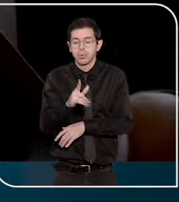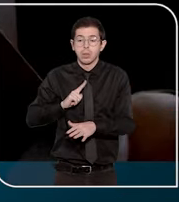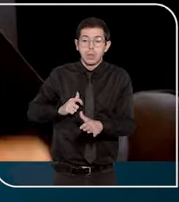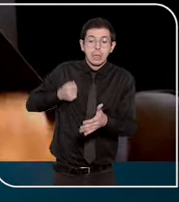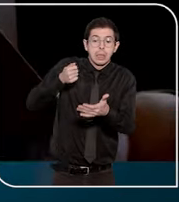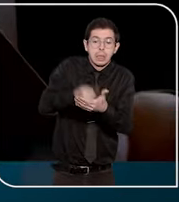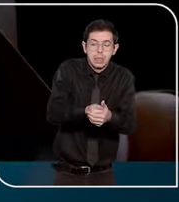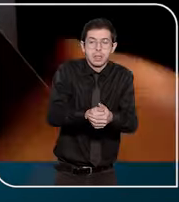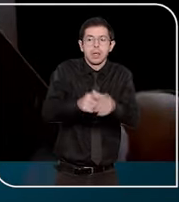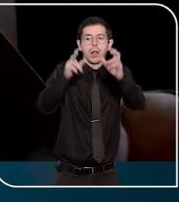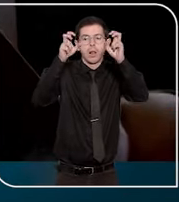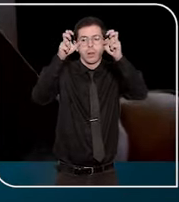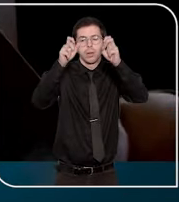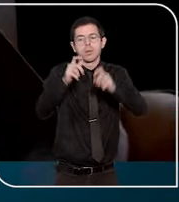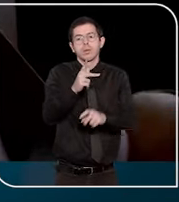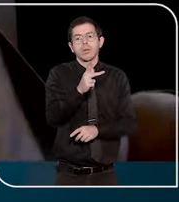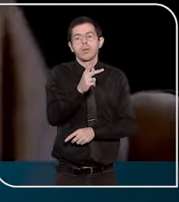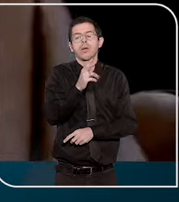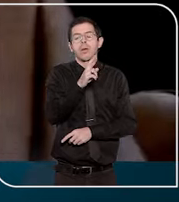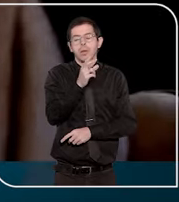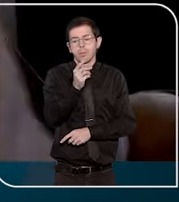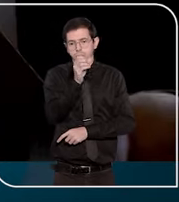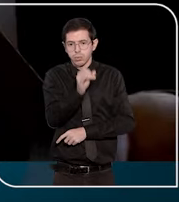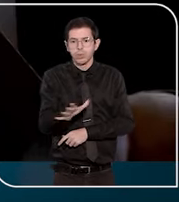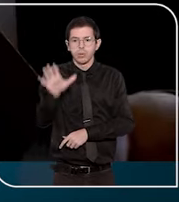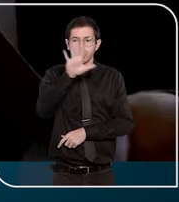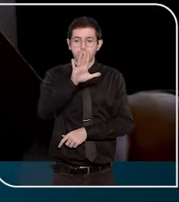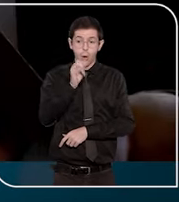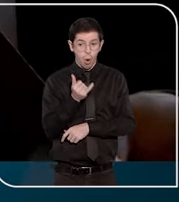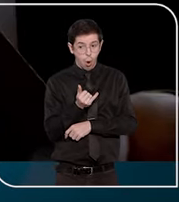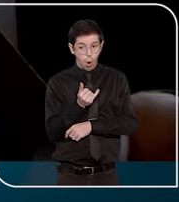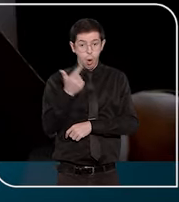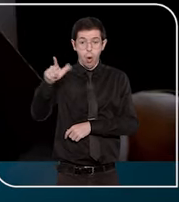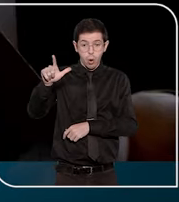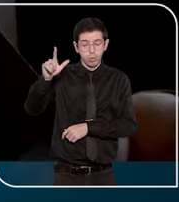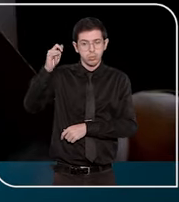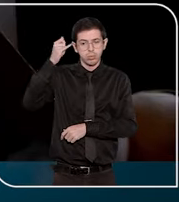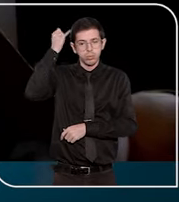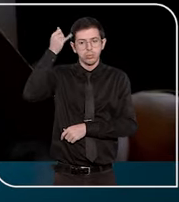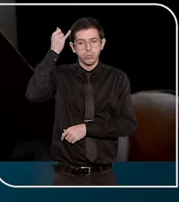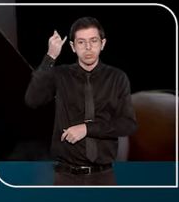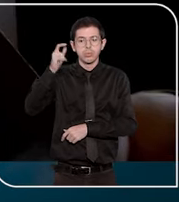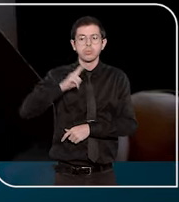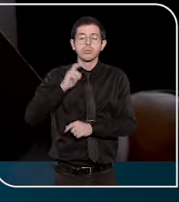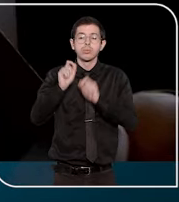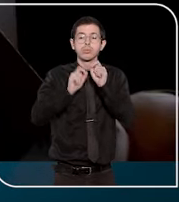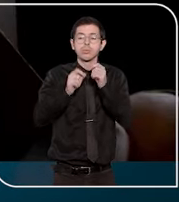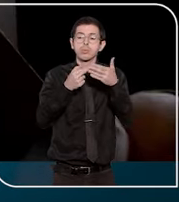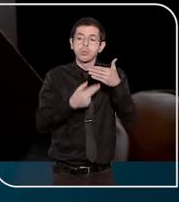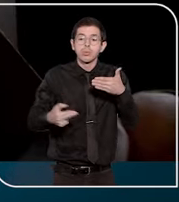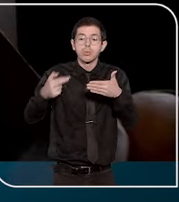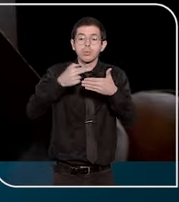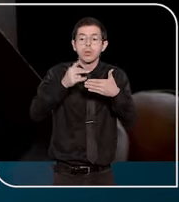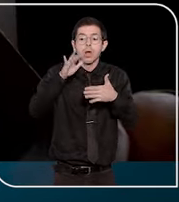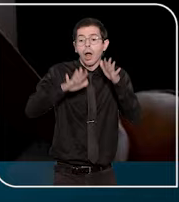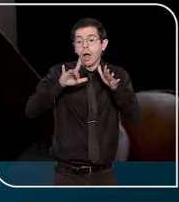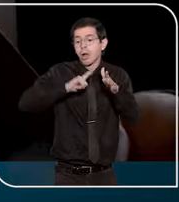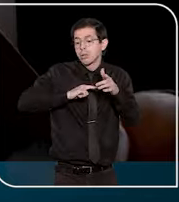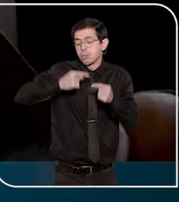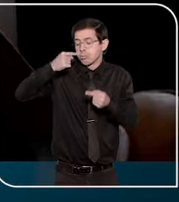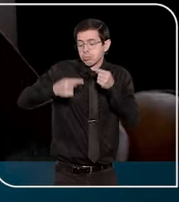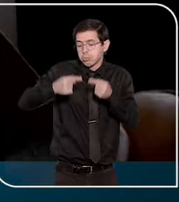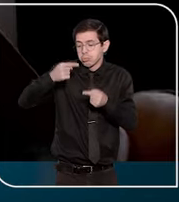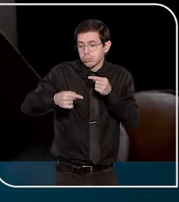um tema de repercussão geral. A outra hipótese é que esse recurso seja sobrestado. Porque às vezes ele discute algo que o